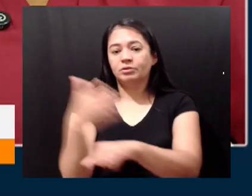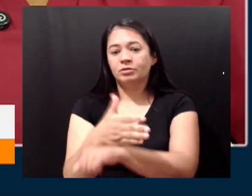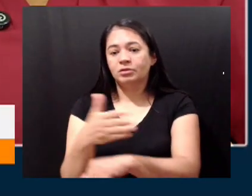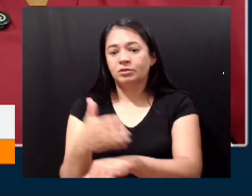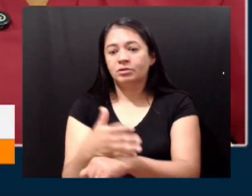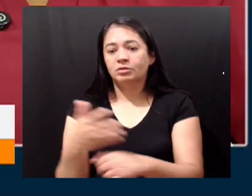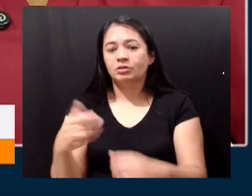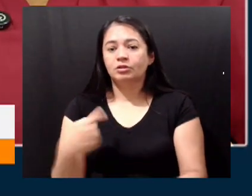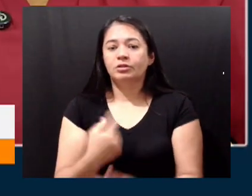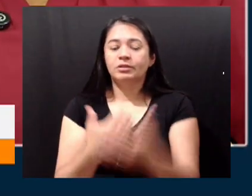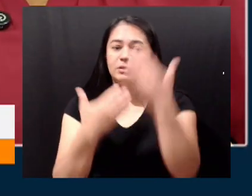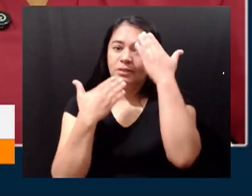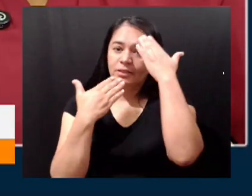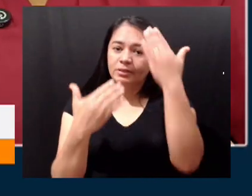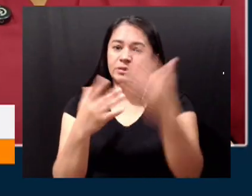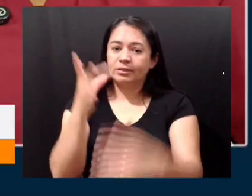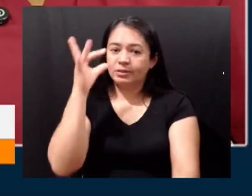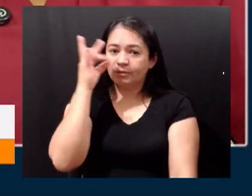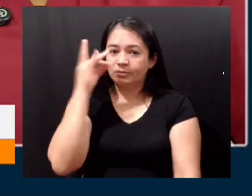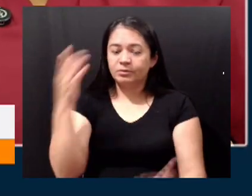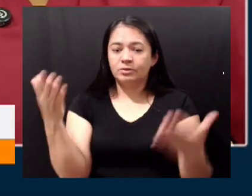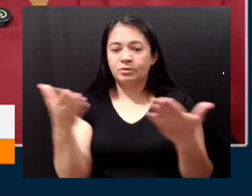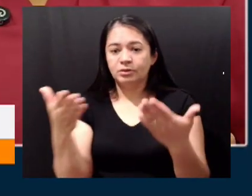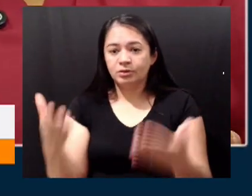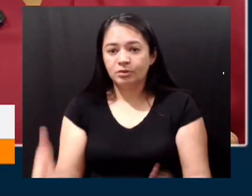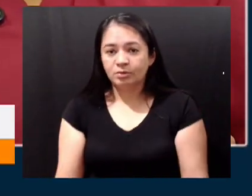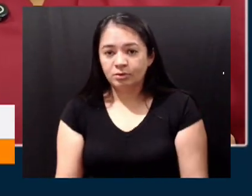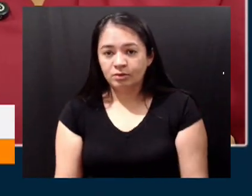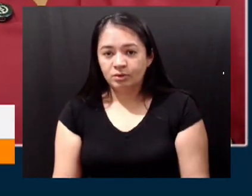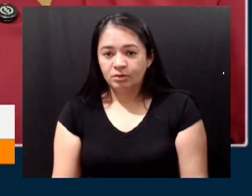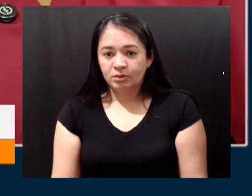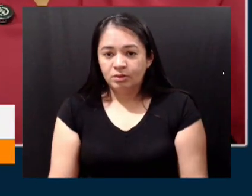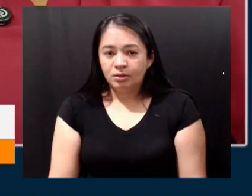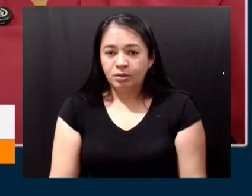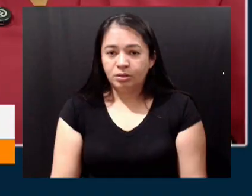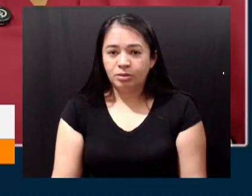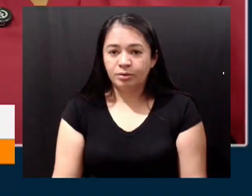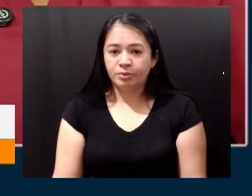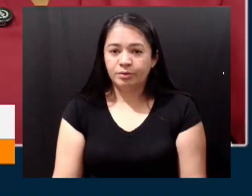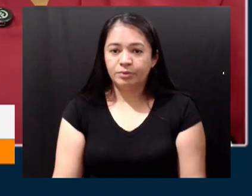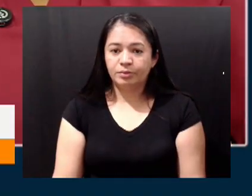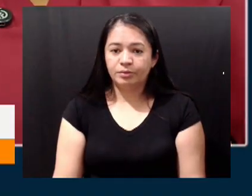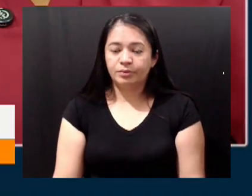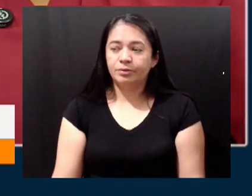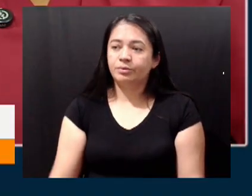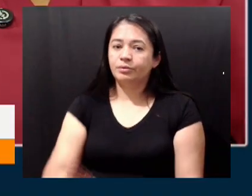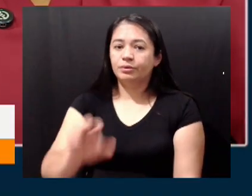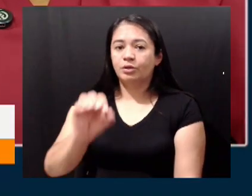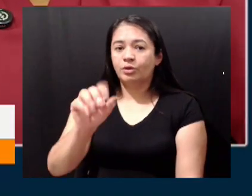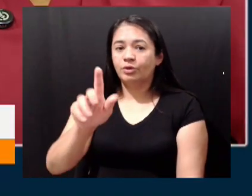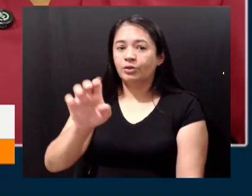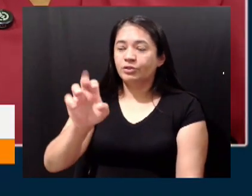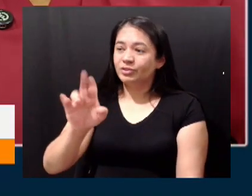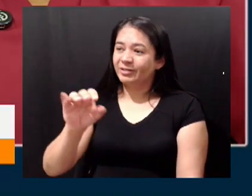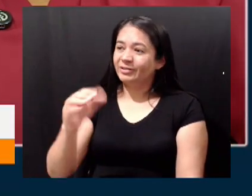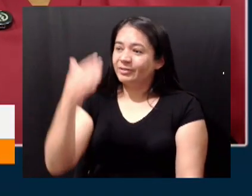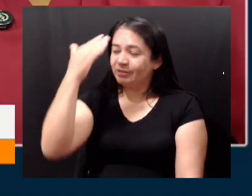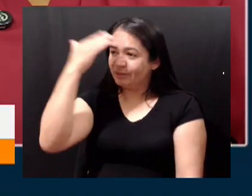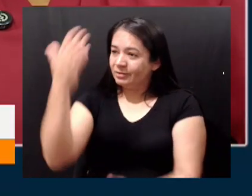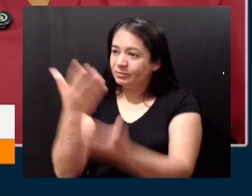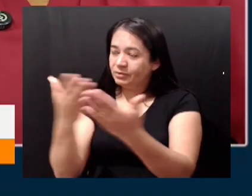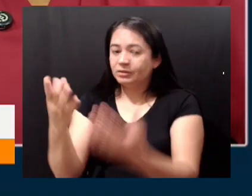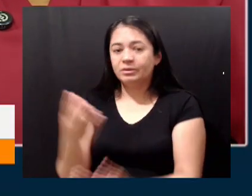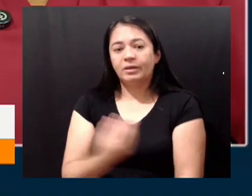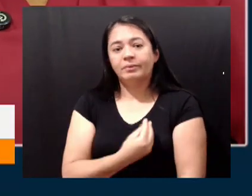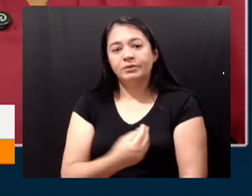a sua presença hoje aqui, Obrigada, eu que viu? agradeço. Maravilha. Ô, Rogério, agradecemos você por estar presente com a gente aqui pelo Zoom.